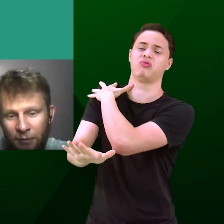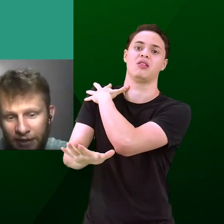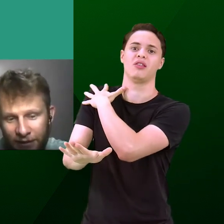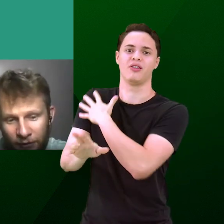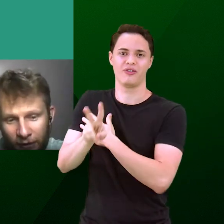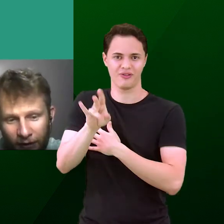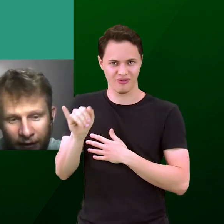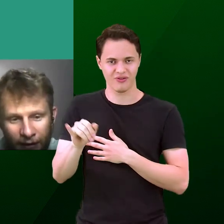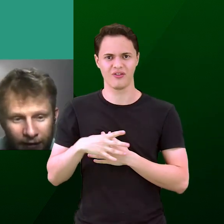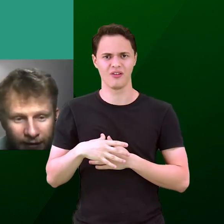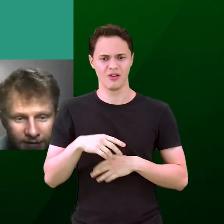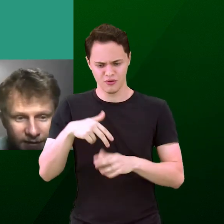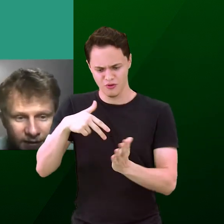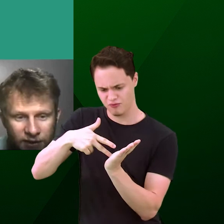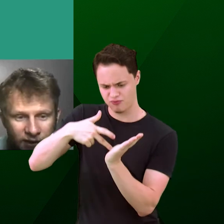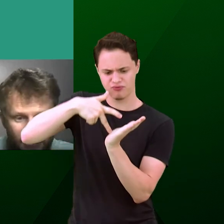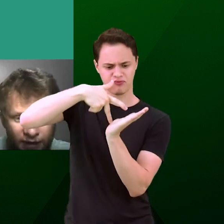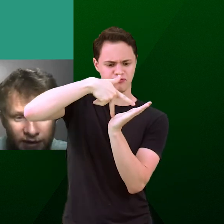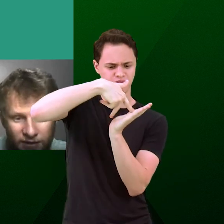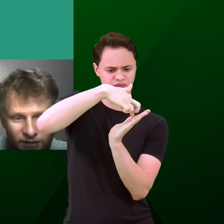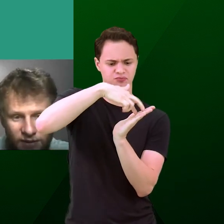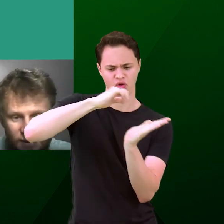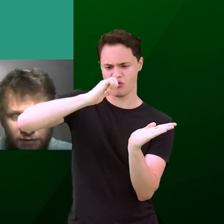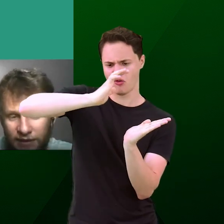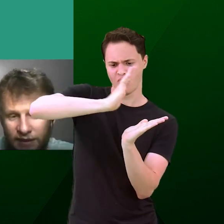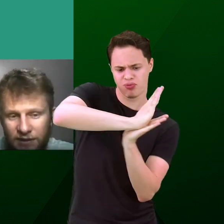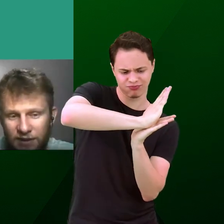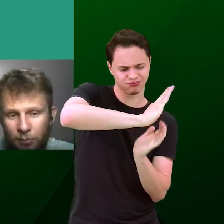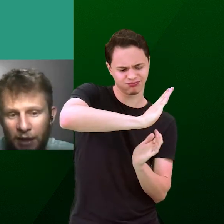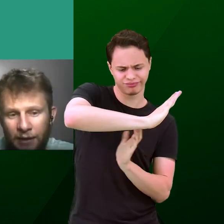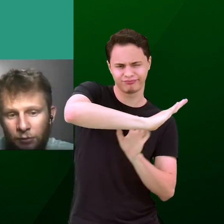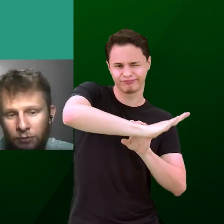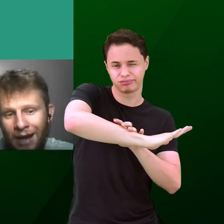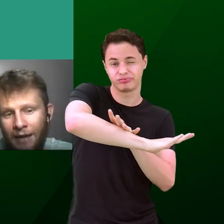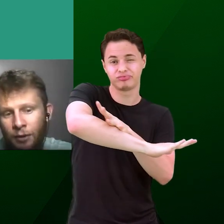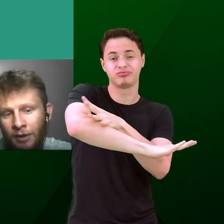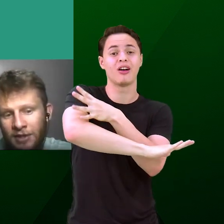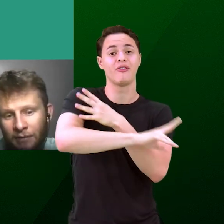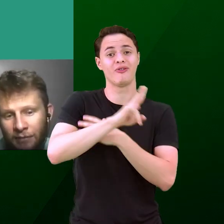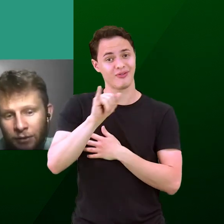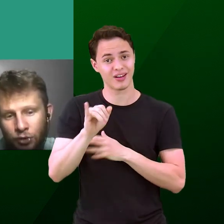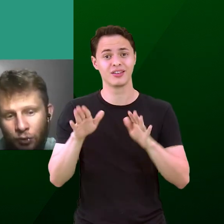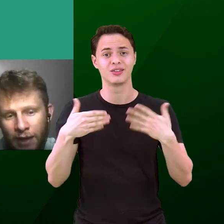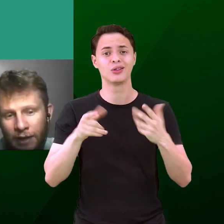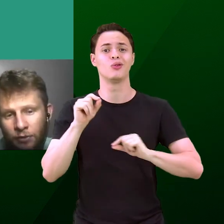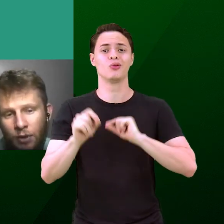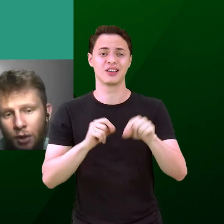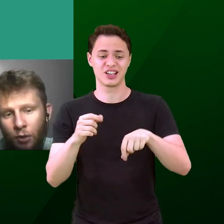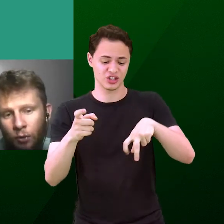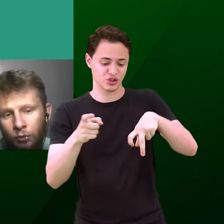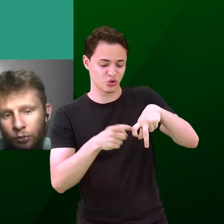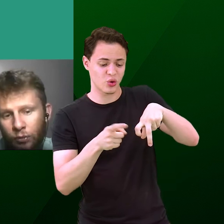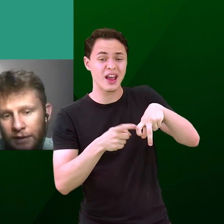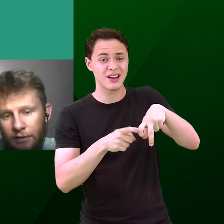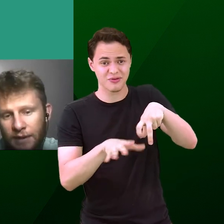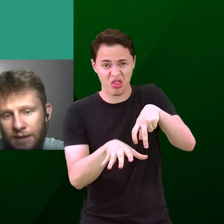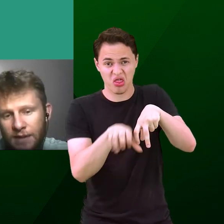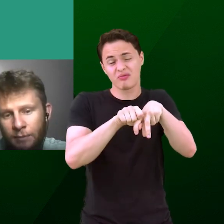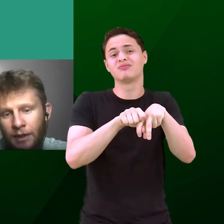do tipo de tênis adequado para cada um. O que vocês têm que observar é esse tipo de pisada. A pronada, que é quando o